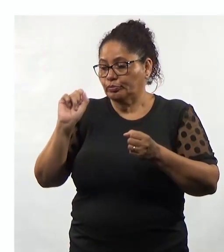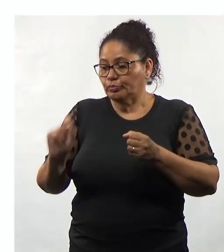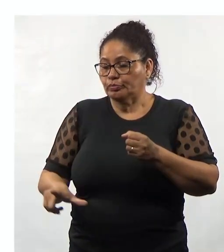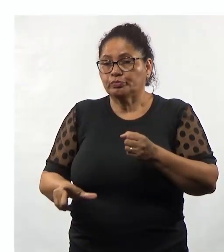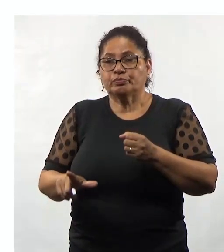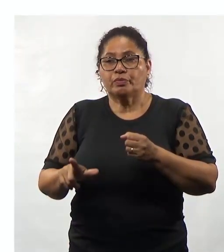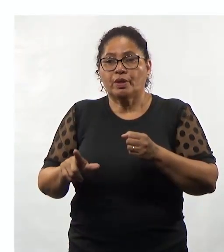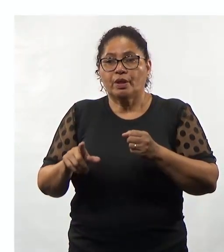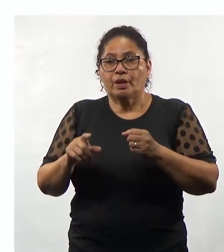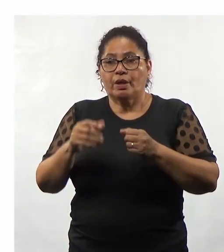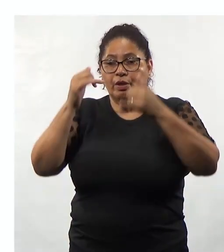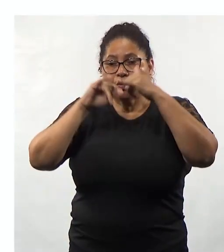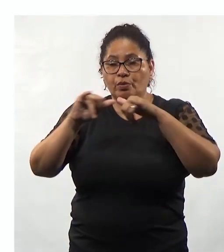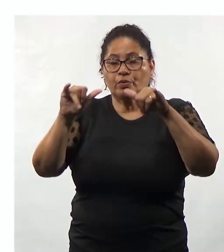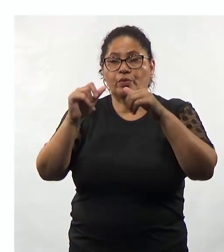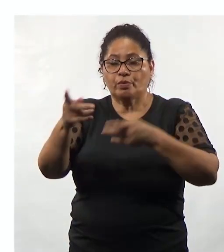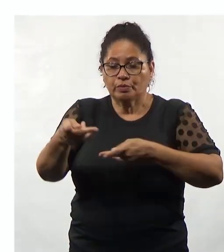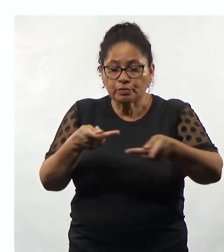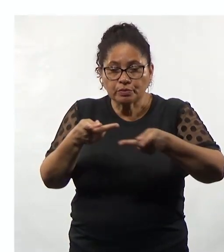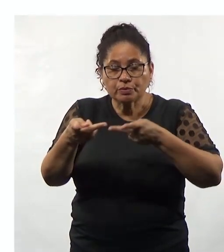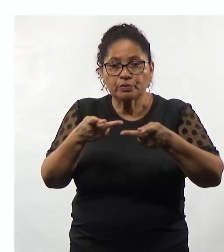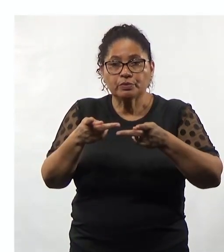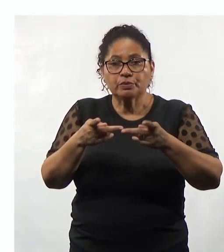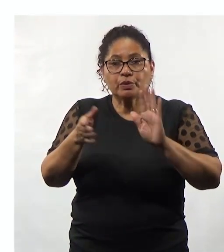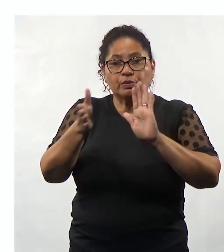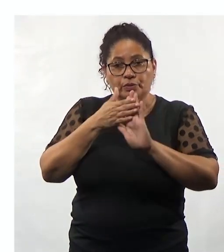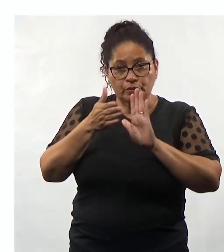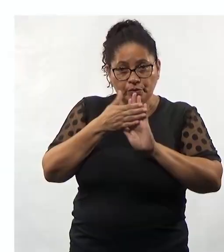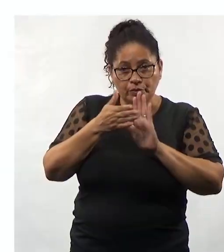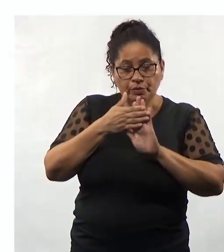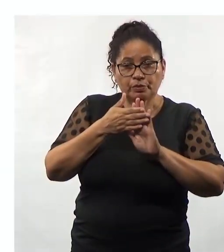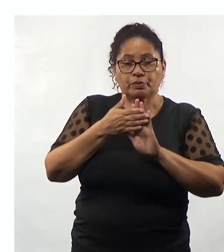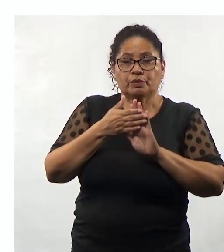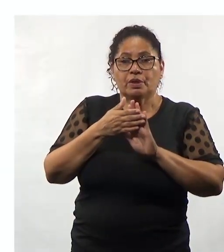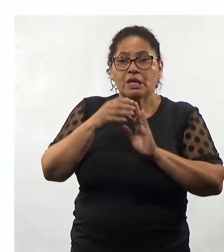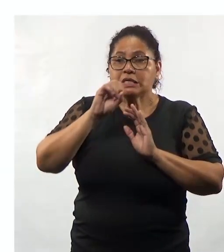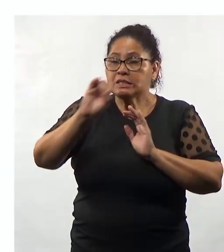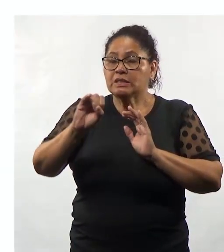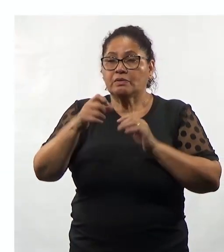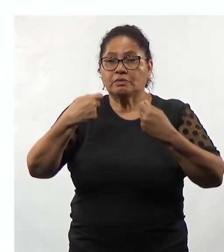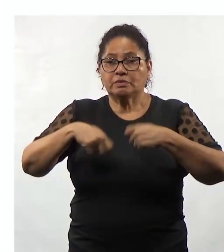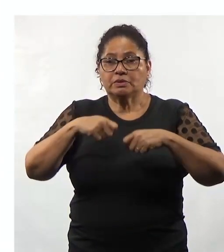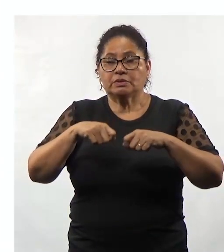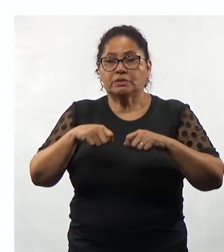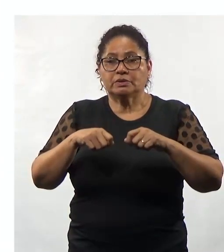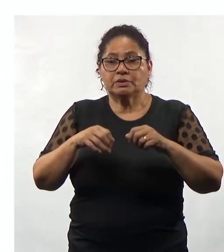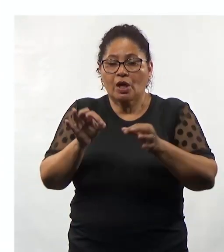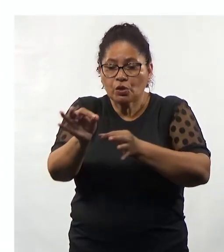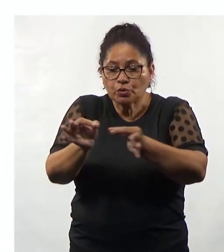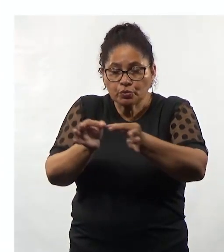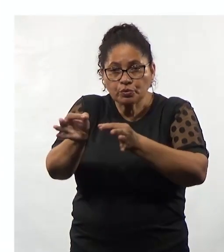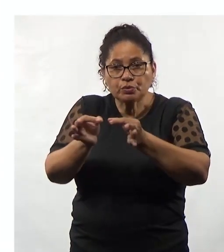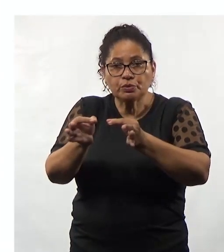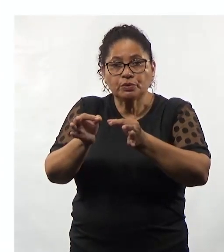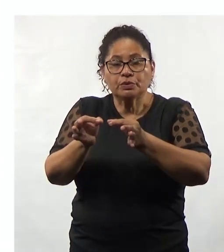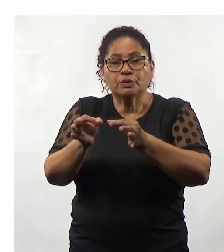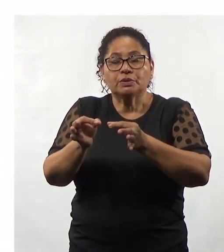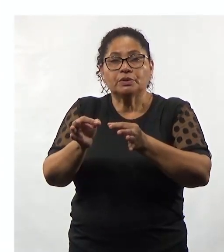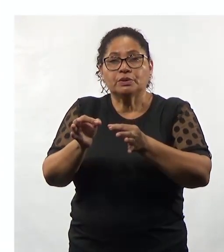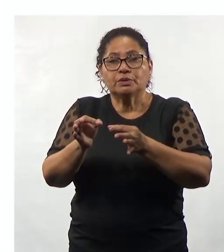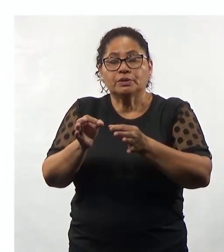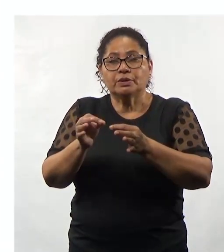resíduos sólidos, informar as notas dos projetos para os seus proponentes e, se for preciso, solicitar